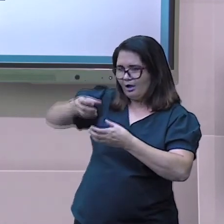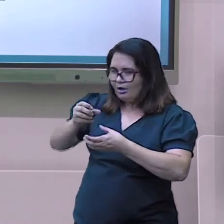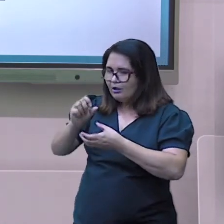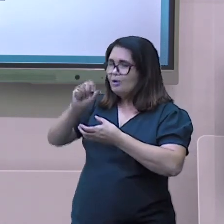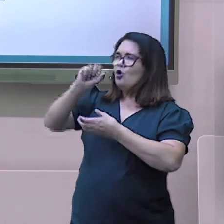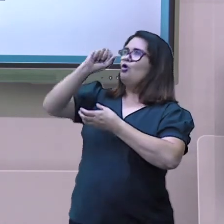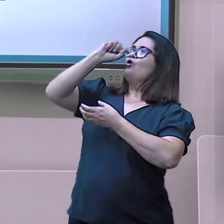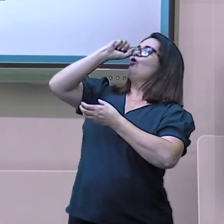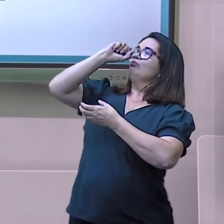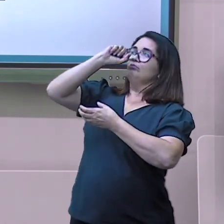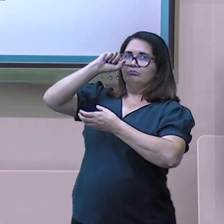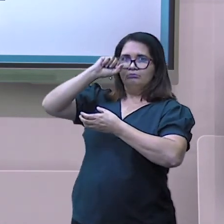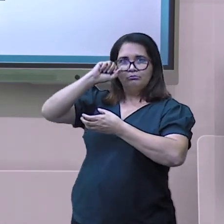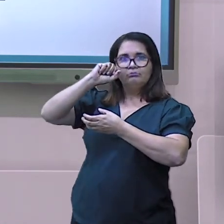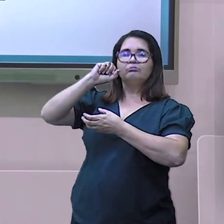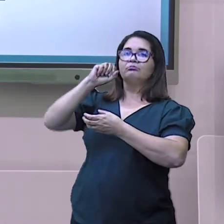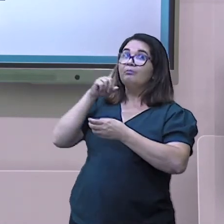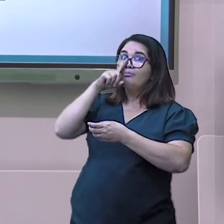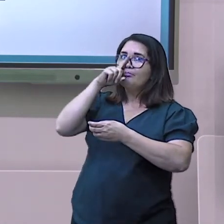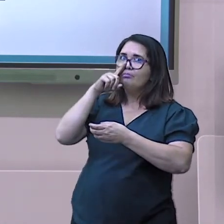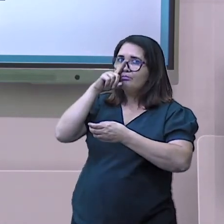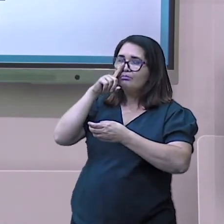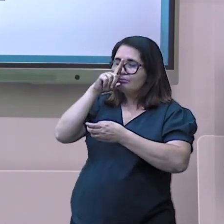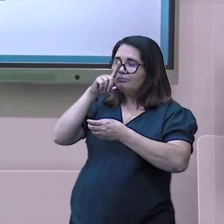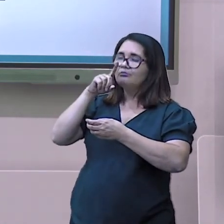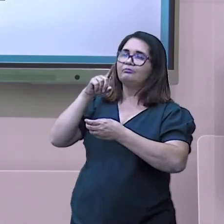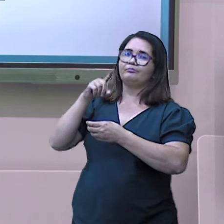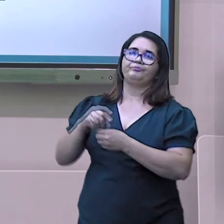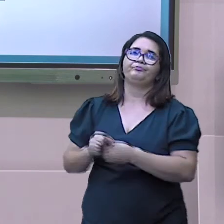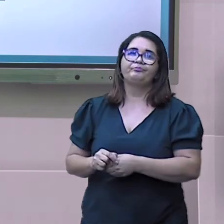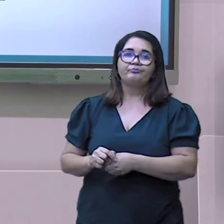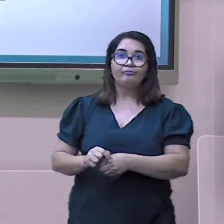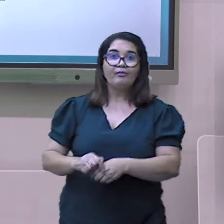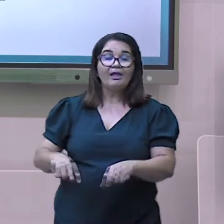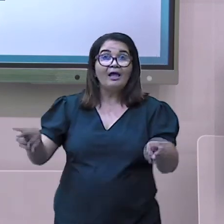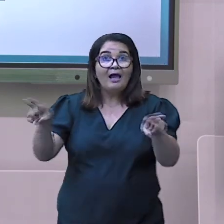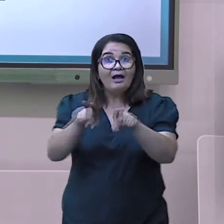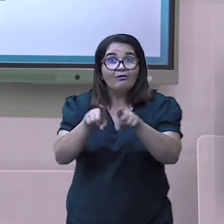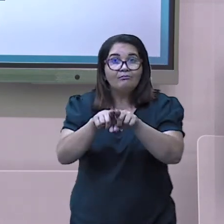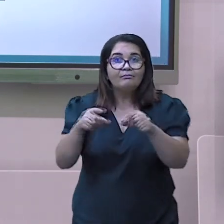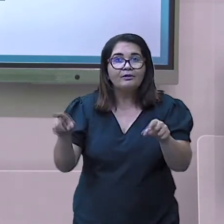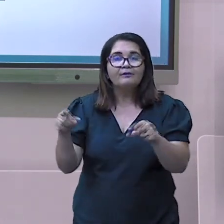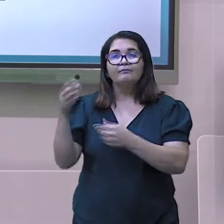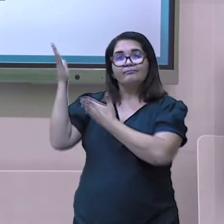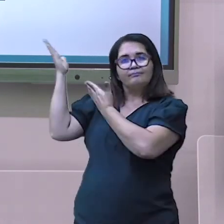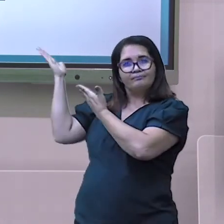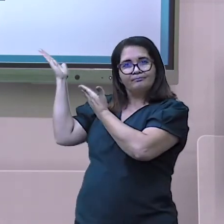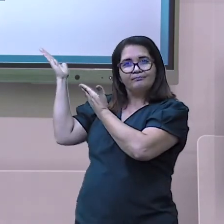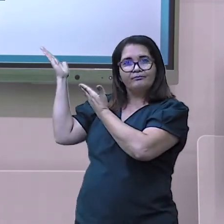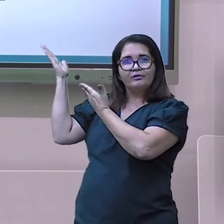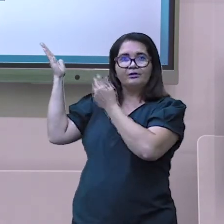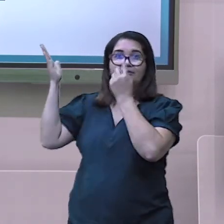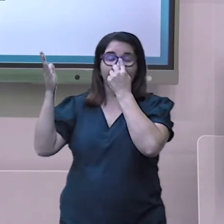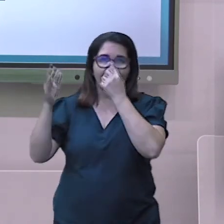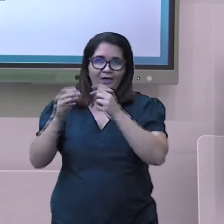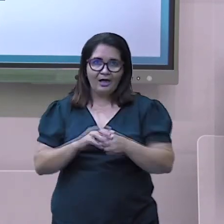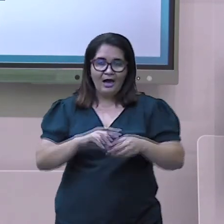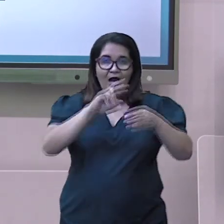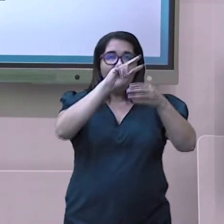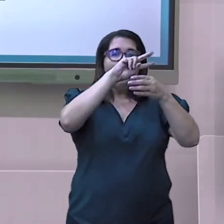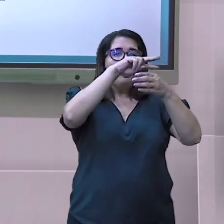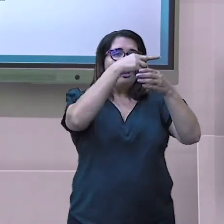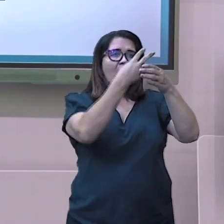Afogamento. Aqui nós temos a figura, né, de um balde com pouca água no alcance de uma